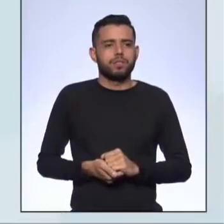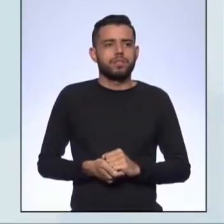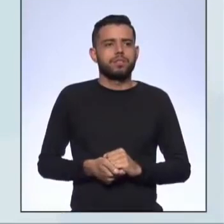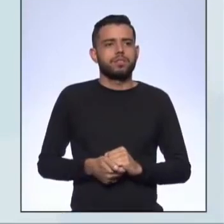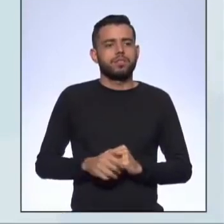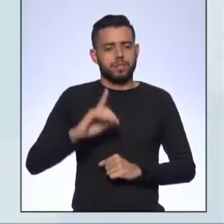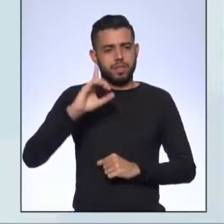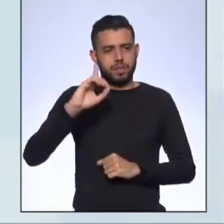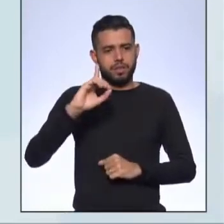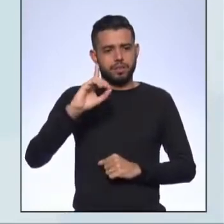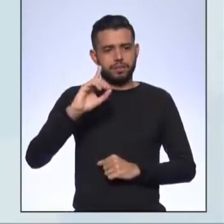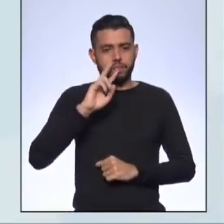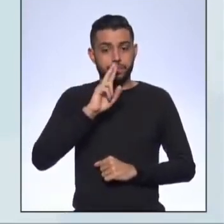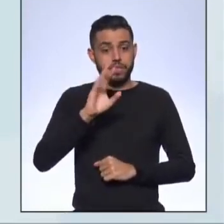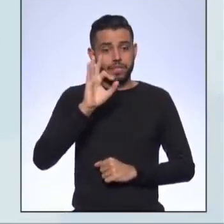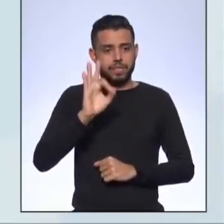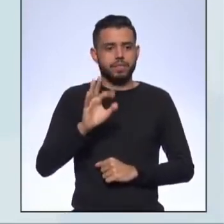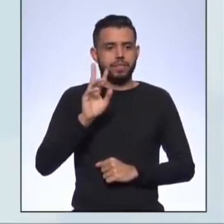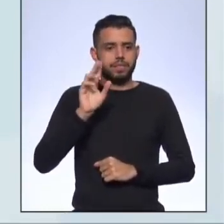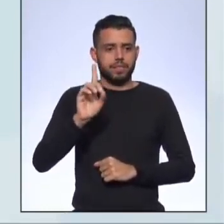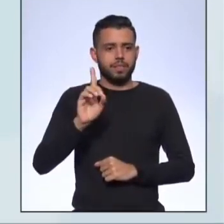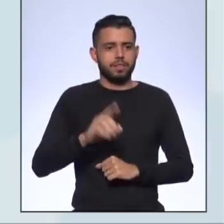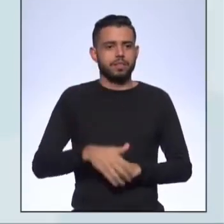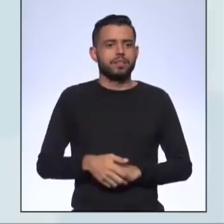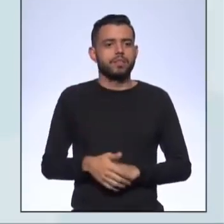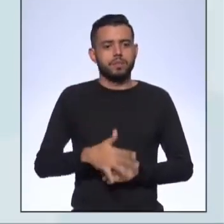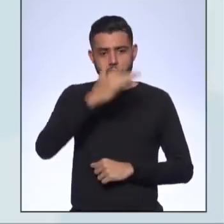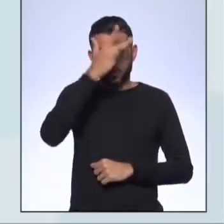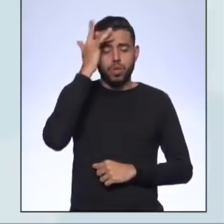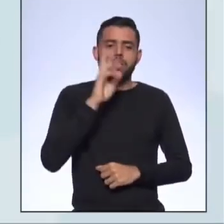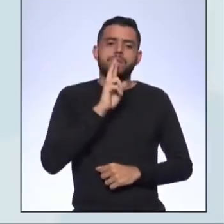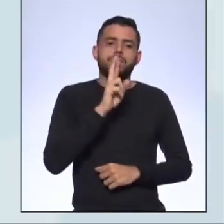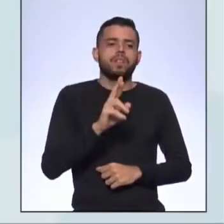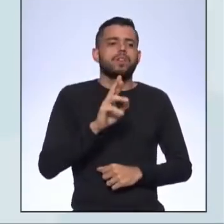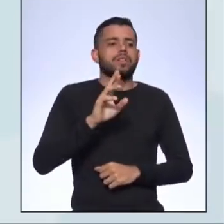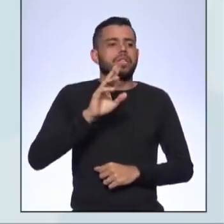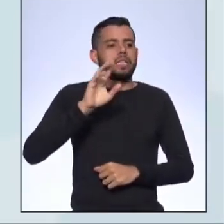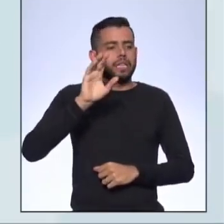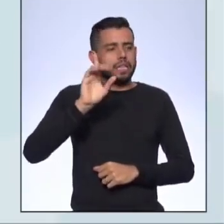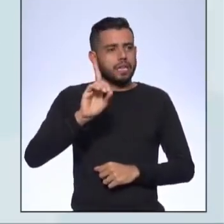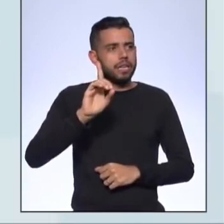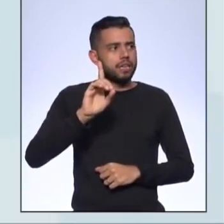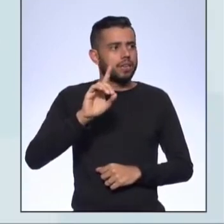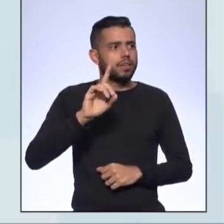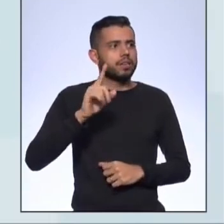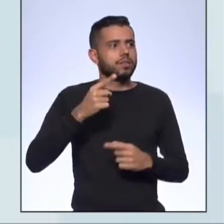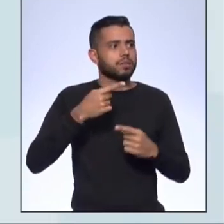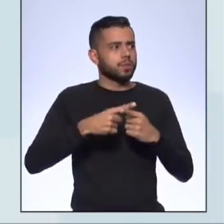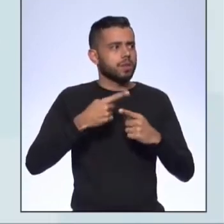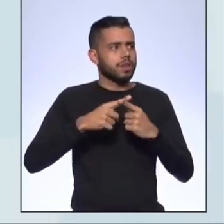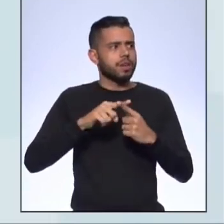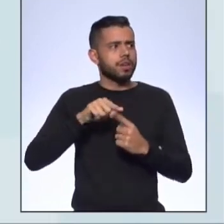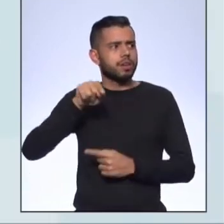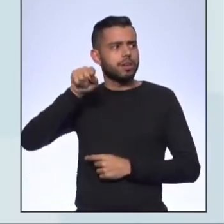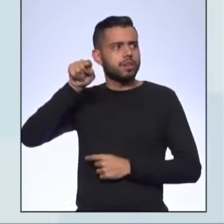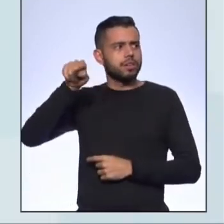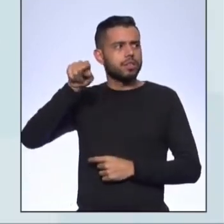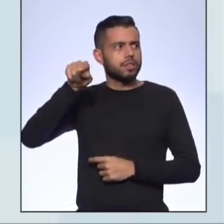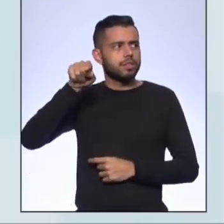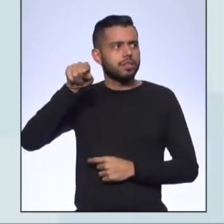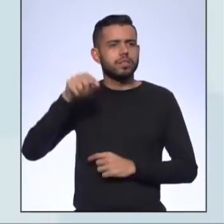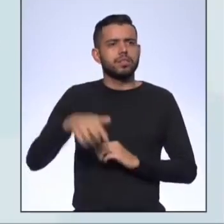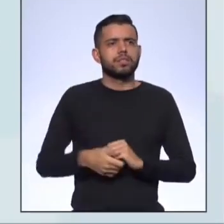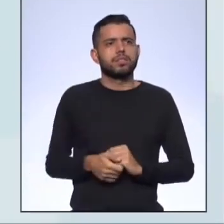letra D. Tá? Então, quem respondeu aí a letra D, porque esse cara aqui só vai produzir